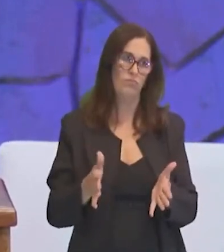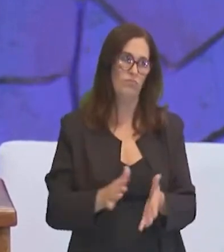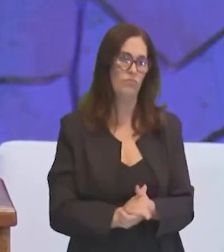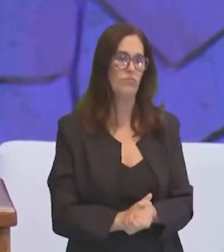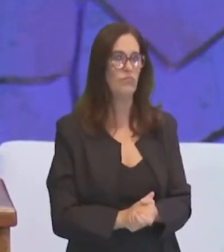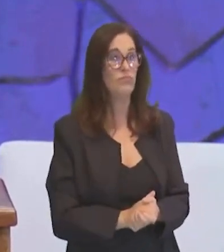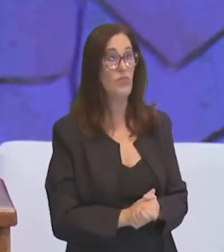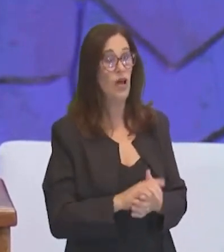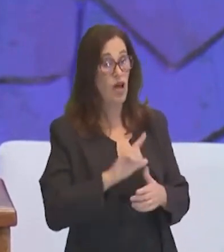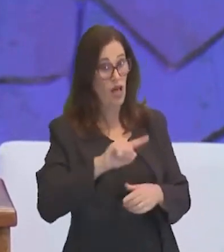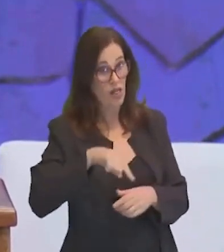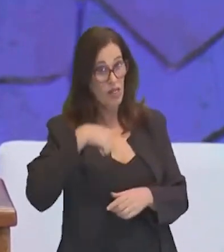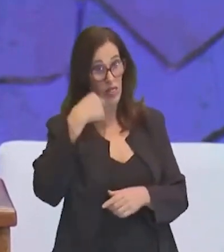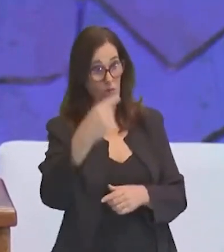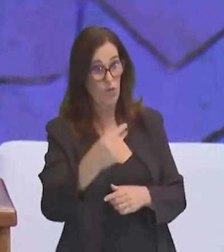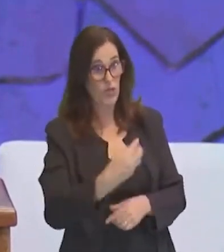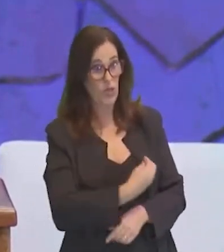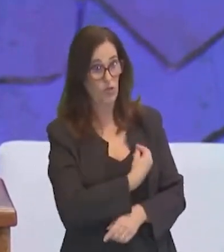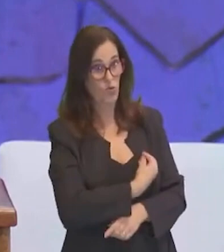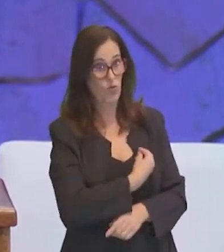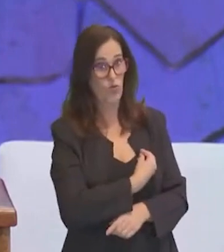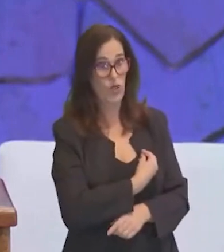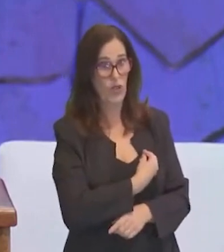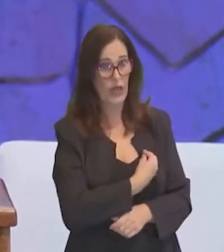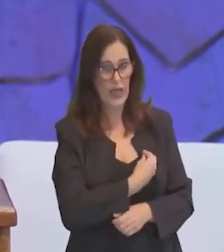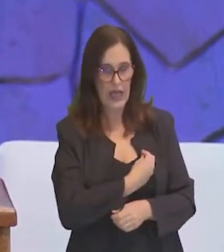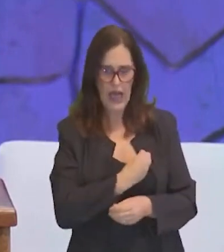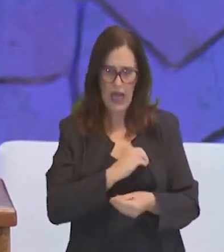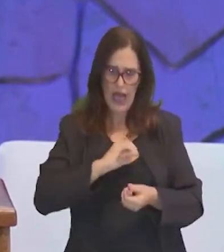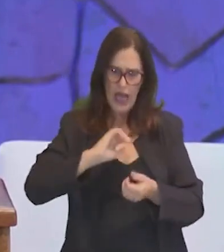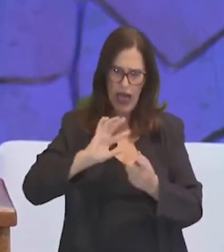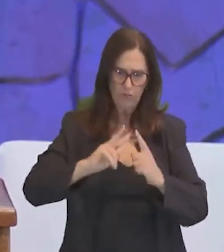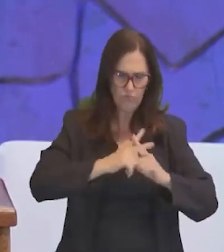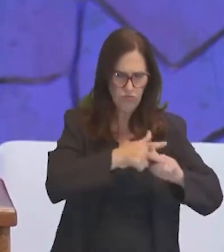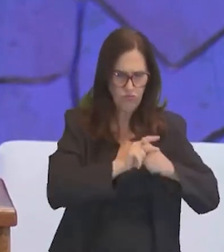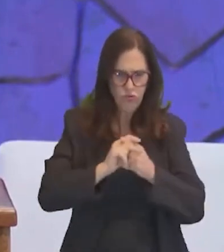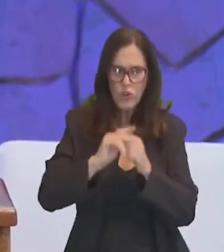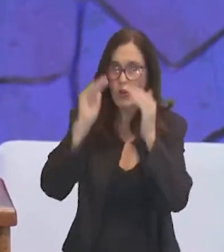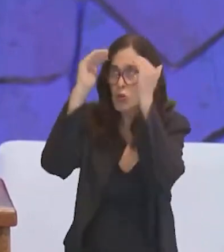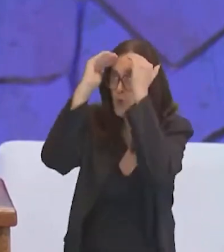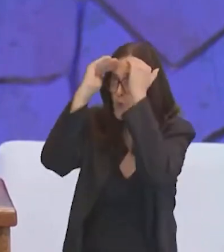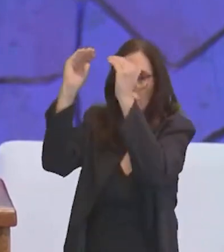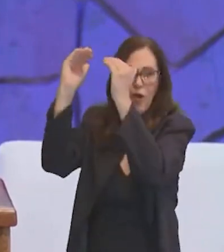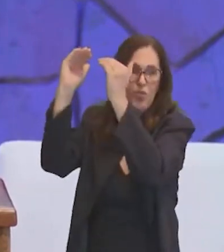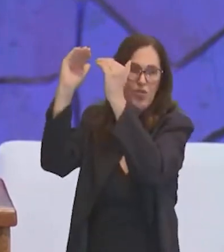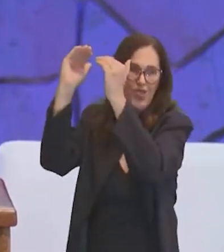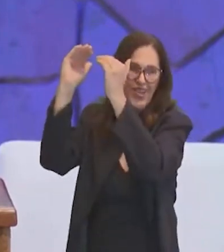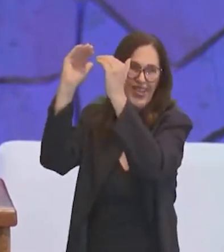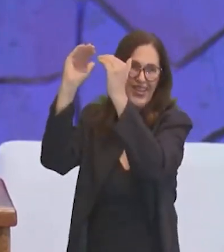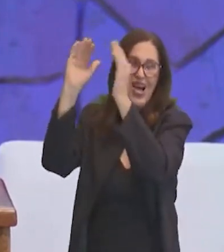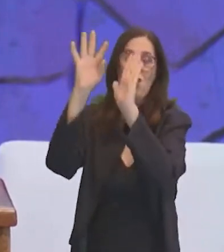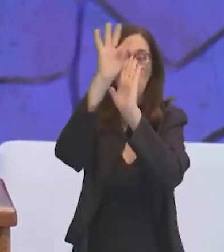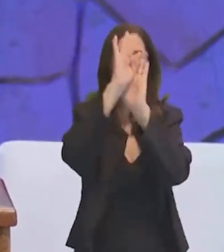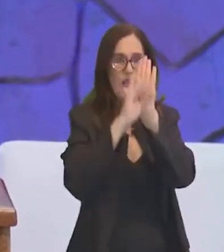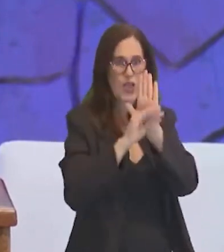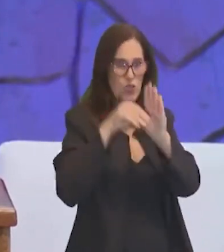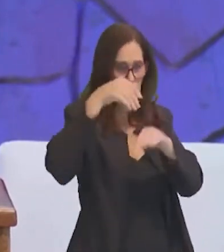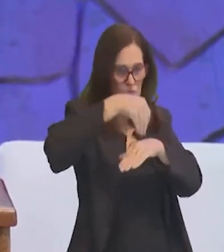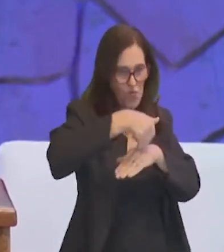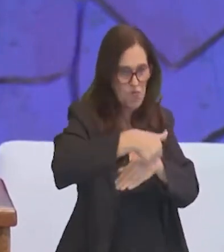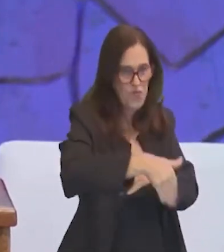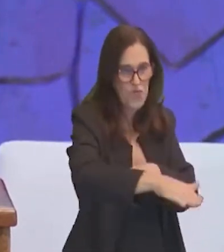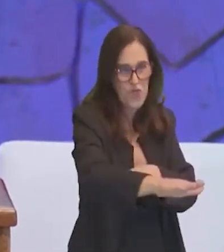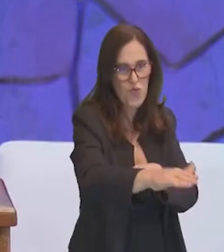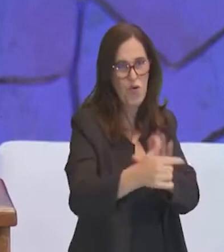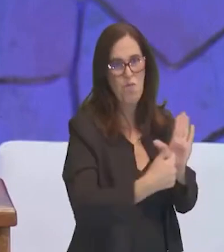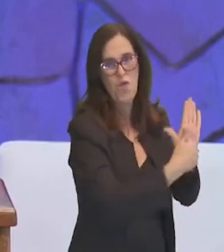E depois que a sua vida é ajustada em obediência, o texto continua sendo